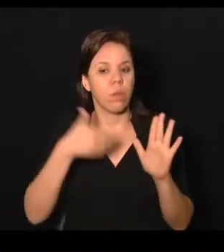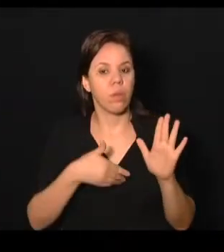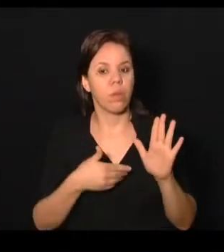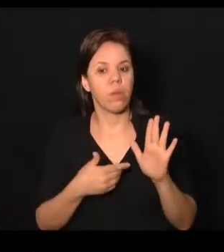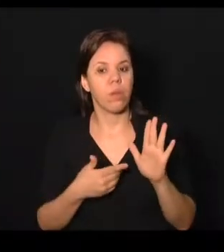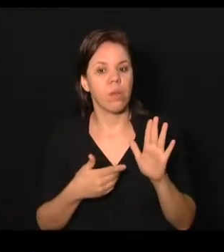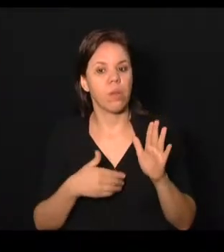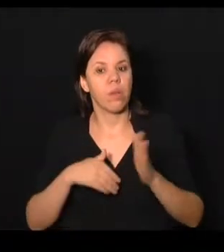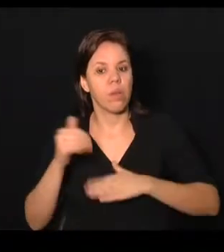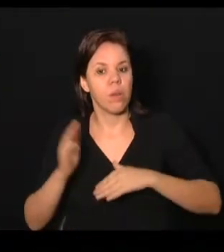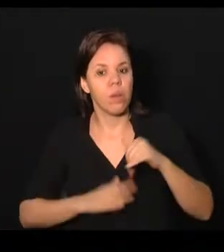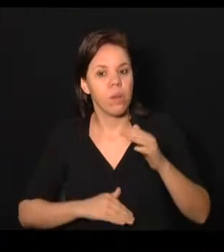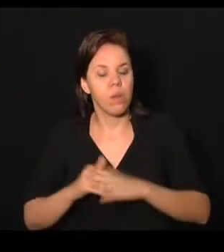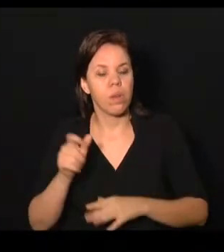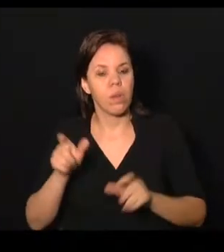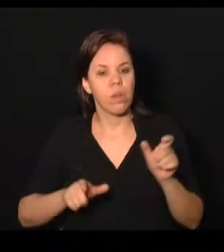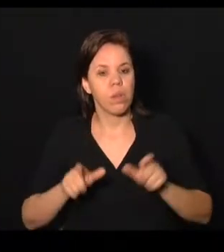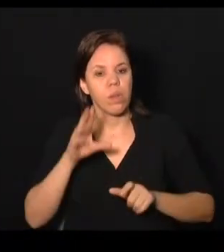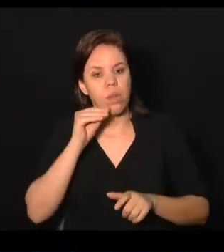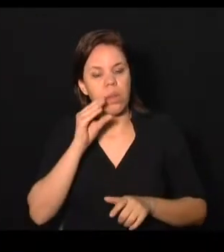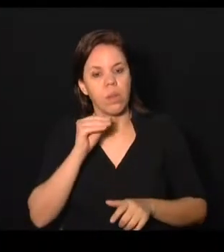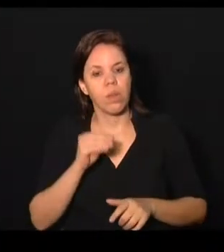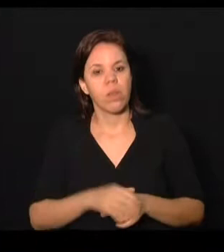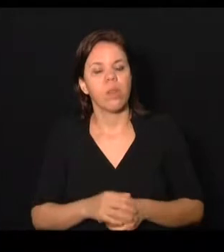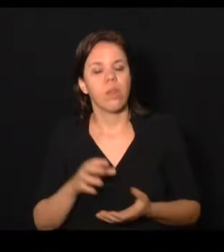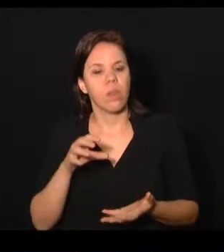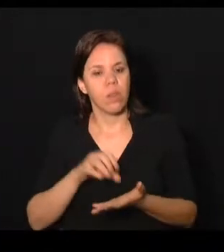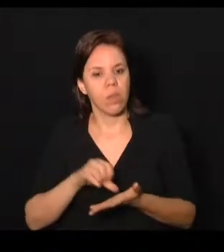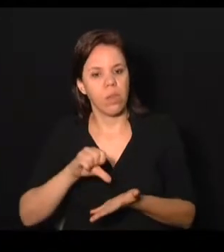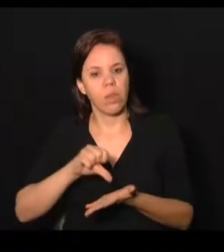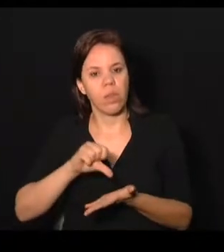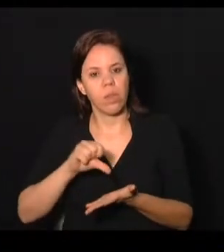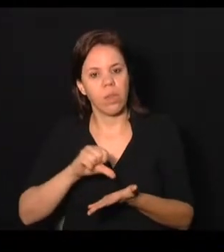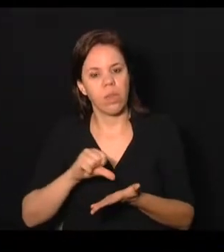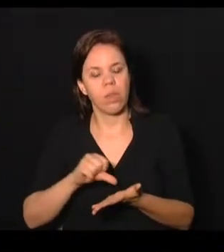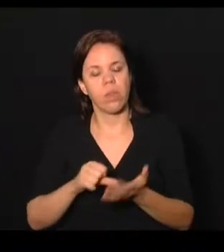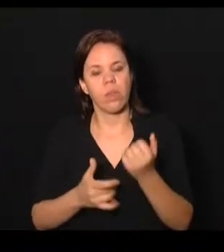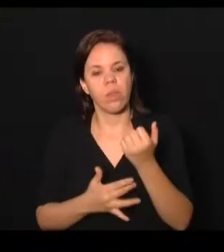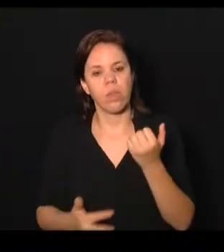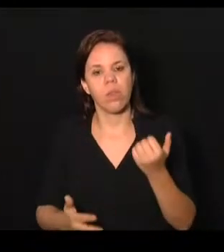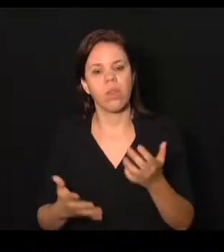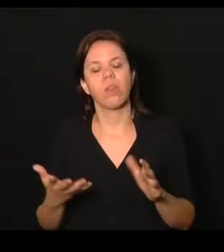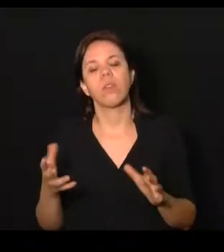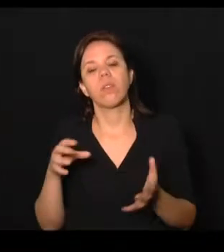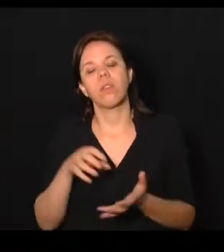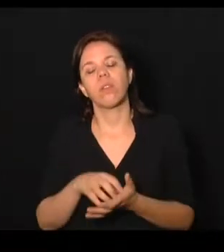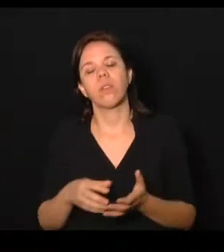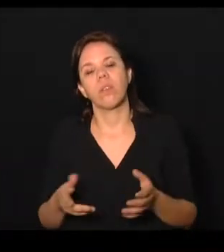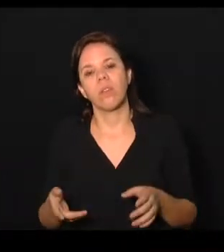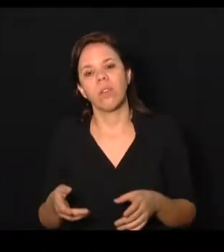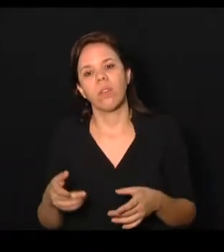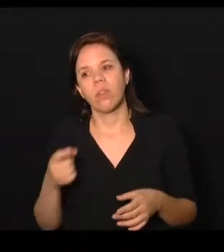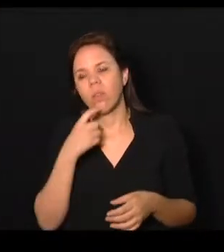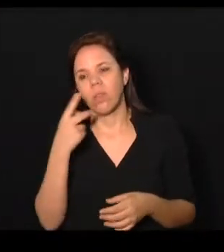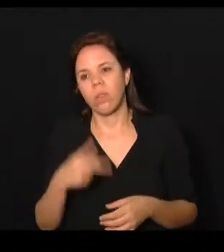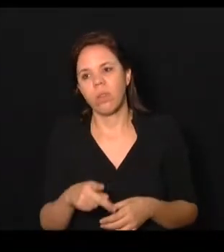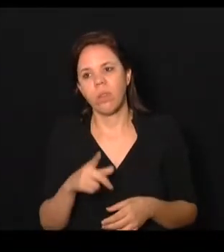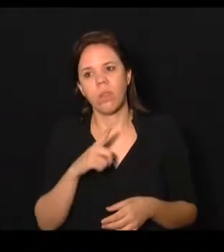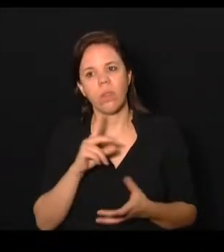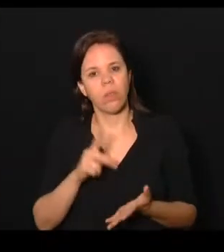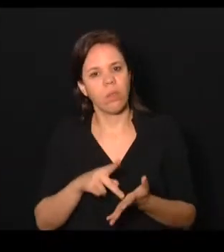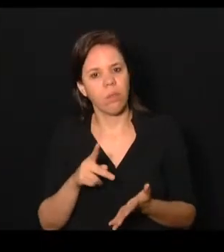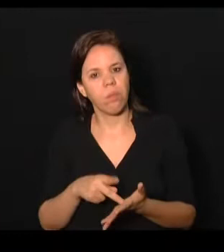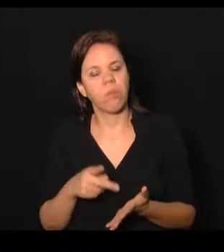o profissionalismo dos funcionários do Centro de Hematologia e Hemoterapia de Campinas. Então, com toda certeza,